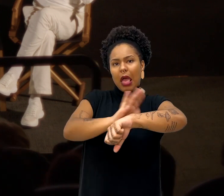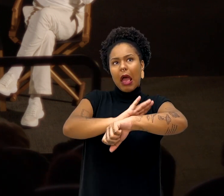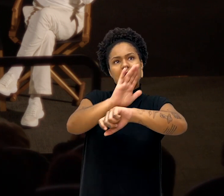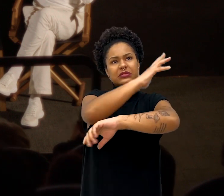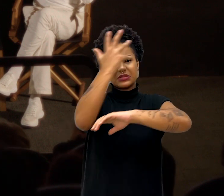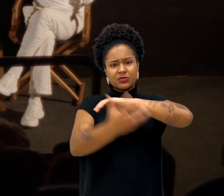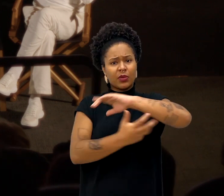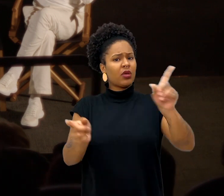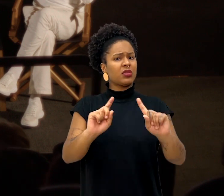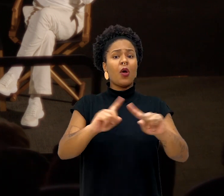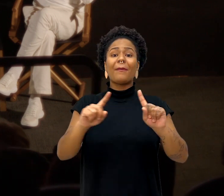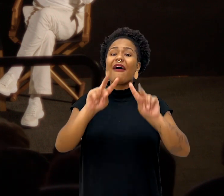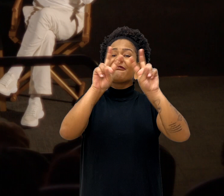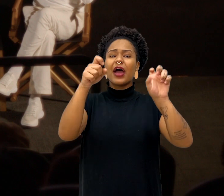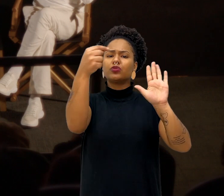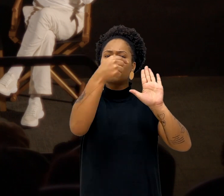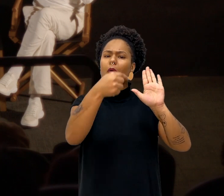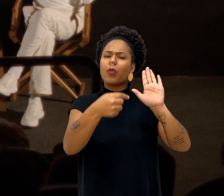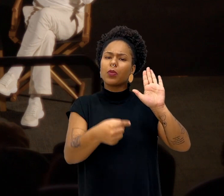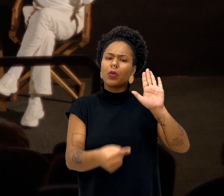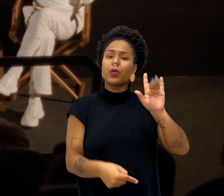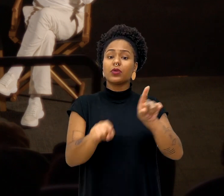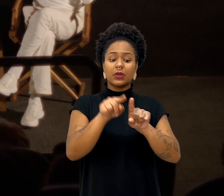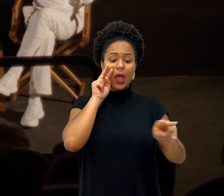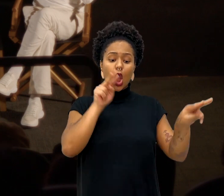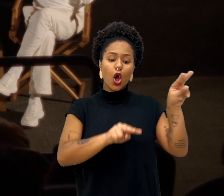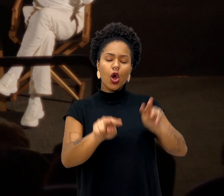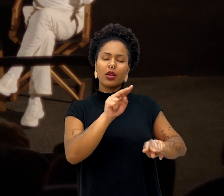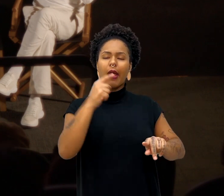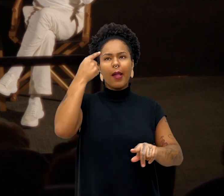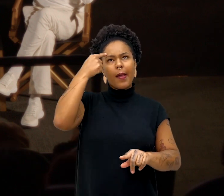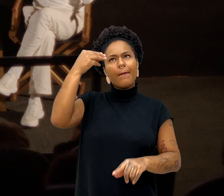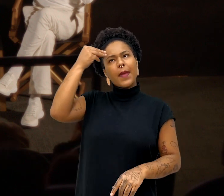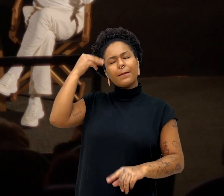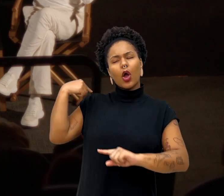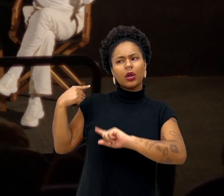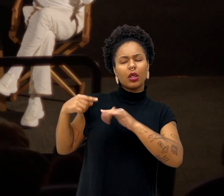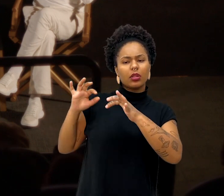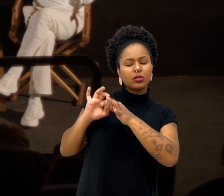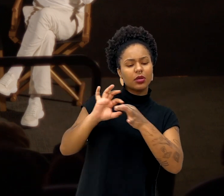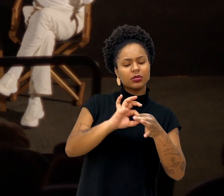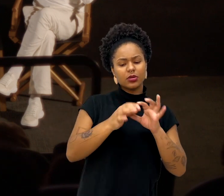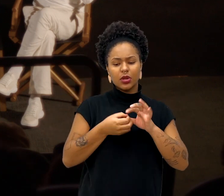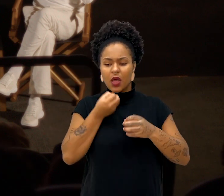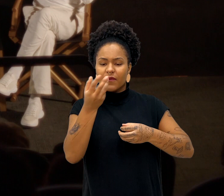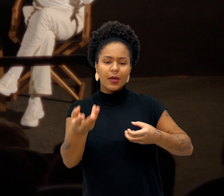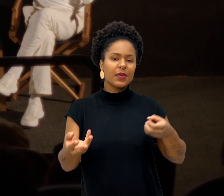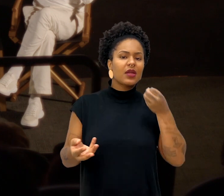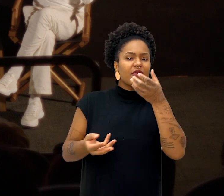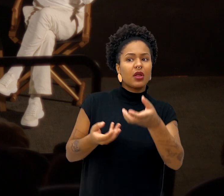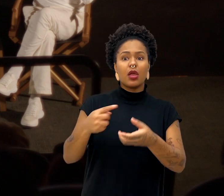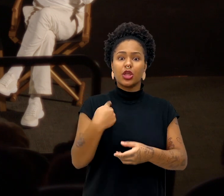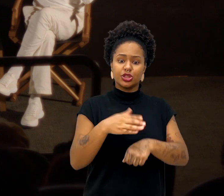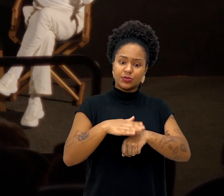apenas sobre o racismo ambiental, mas ele é sobre diversas agendas e diversos olhares e diversas memórias